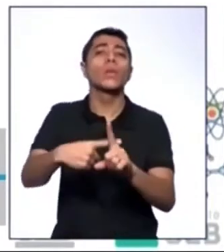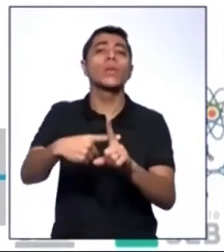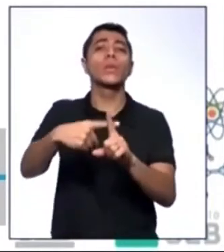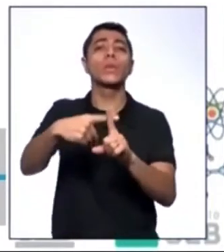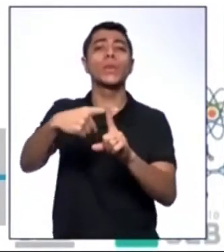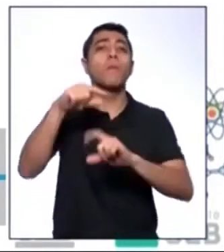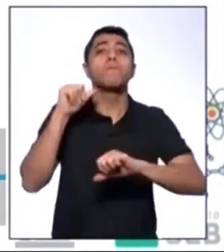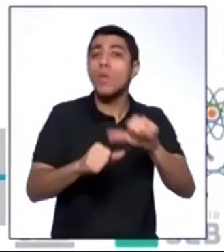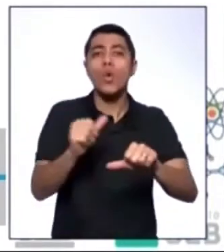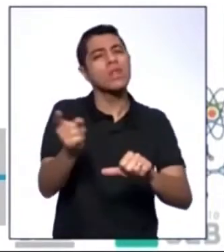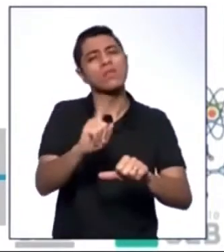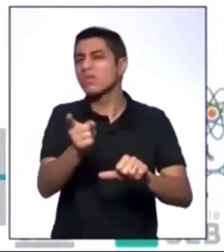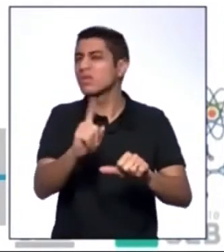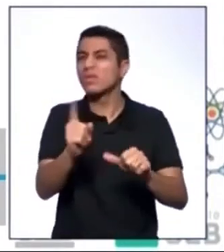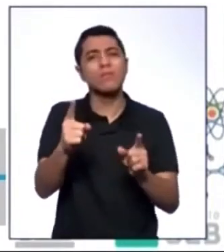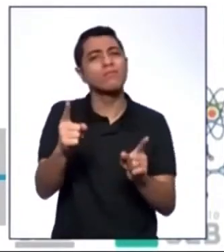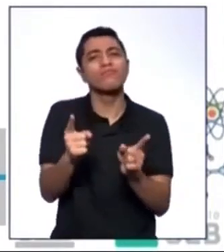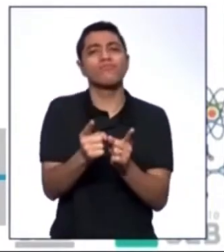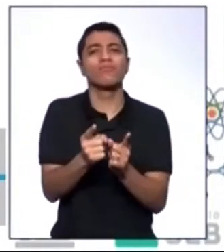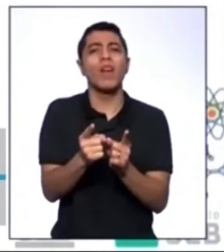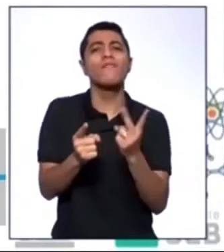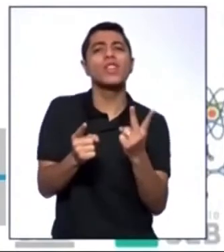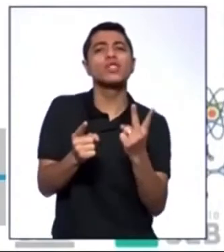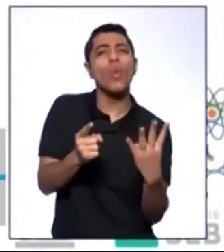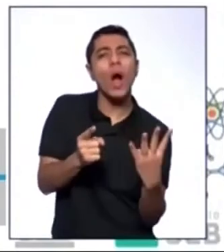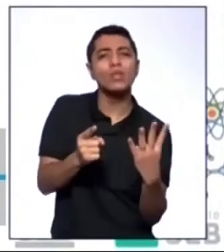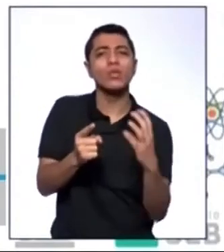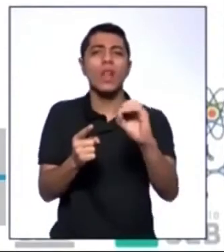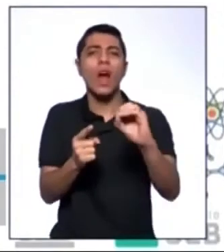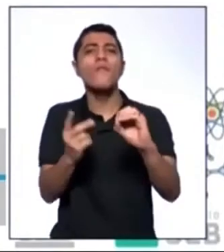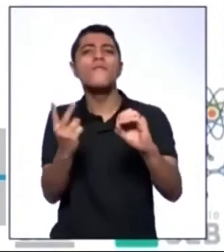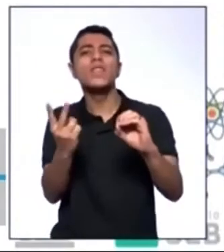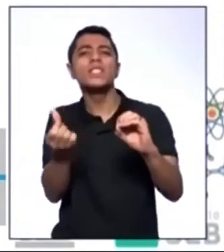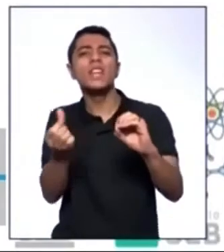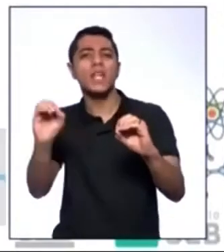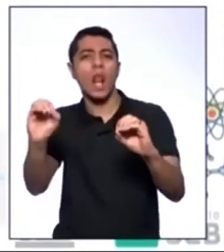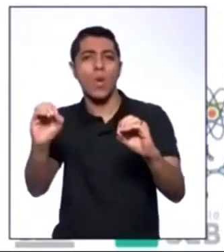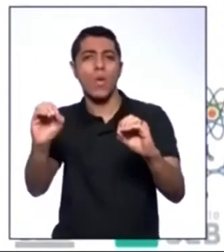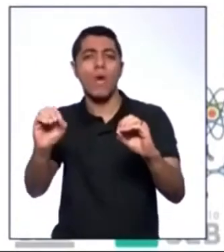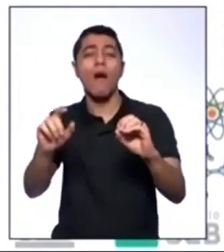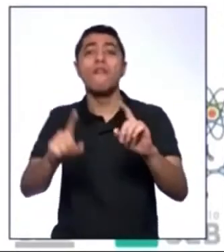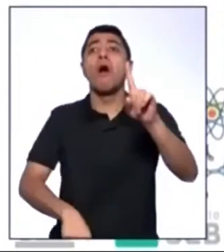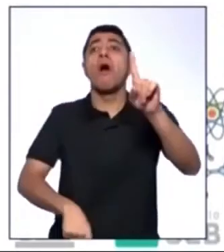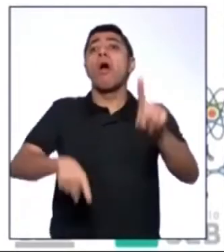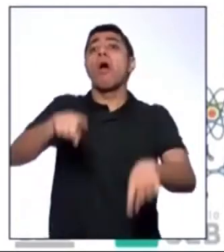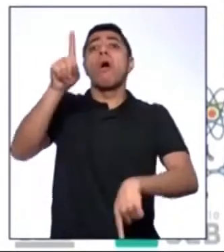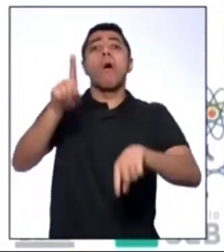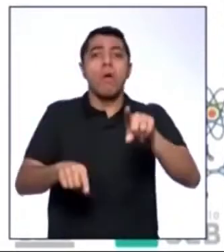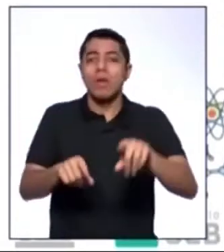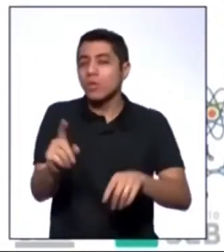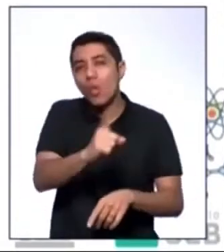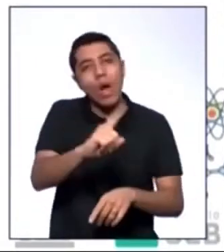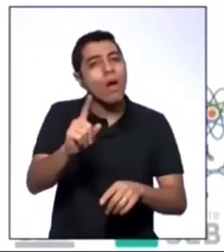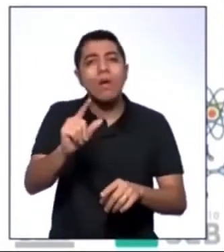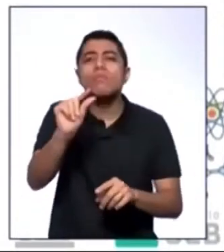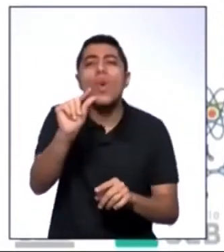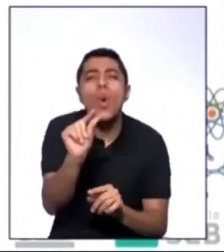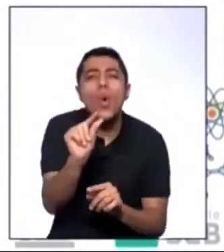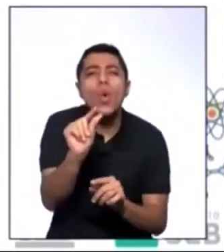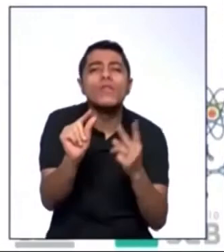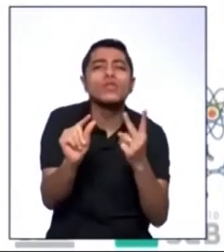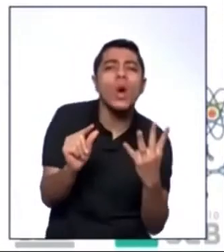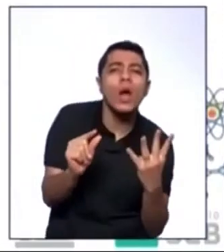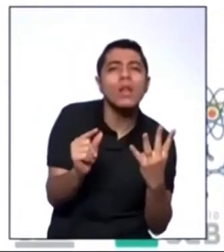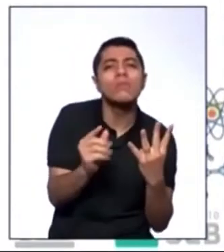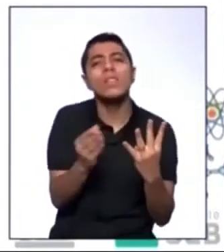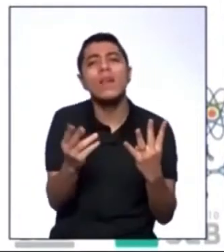24 a 26. Ou seja, com 2 graus de variação de temperatura, eu tenho uma pequena amplitude térmica. Então,